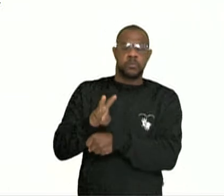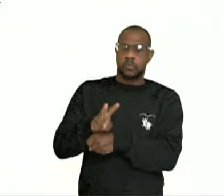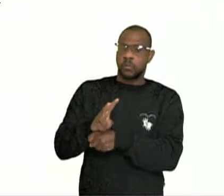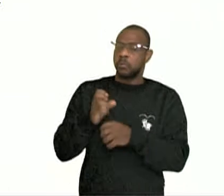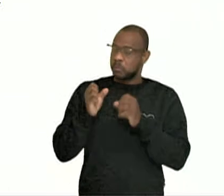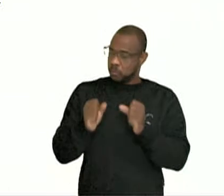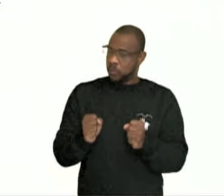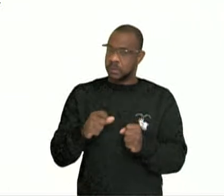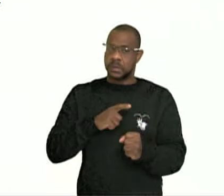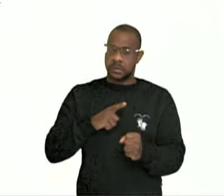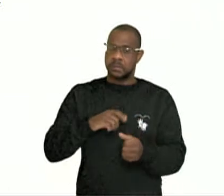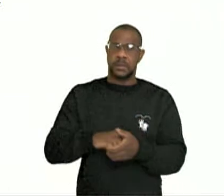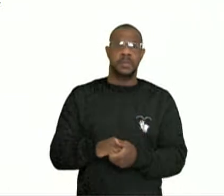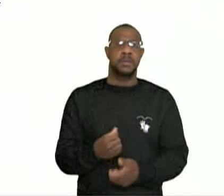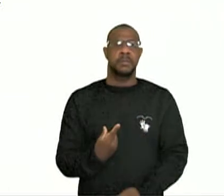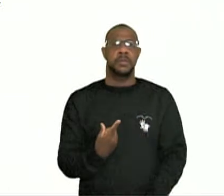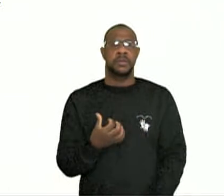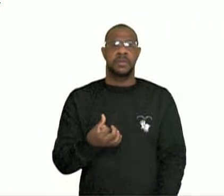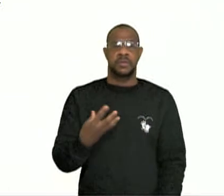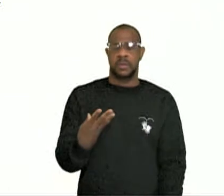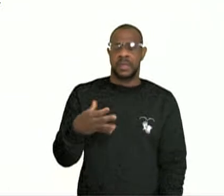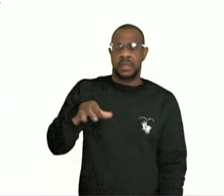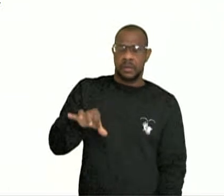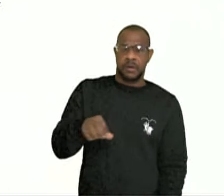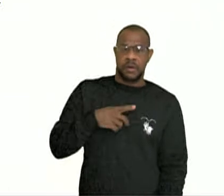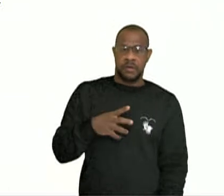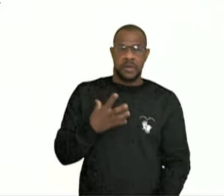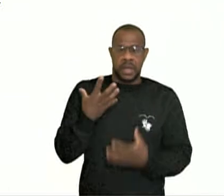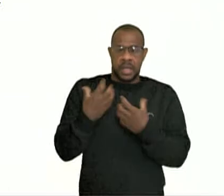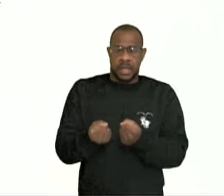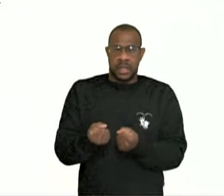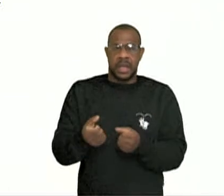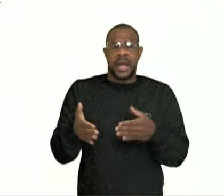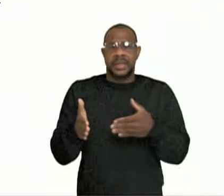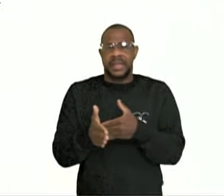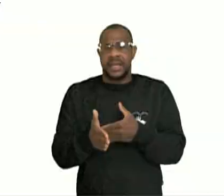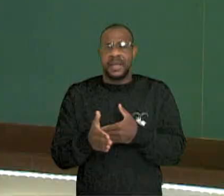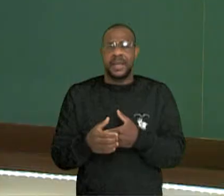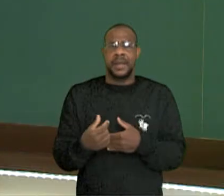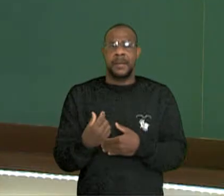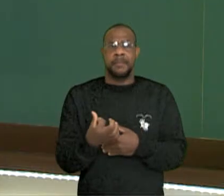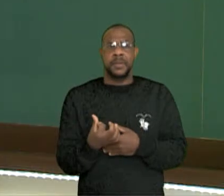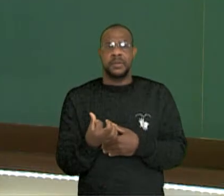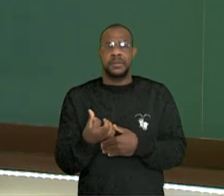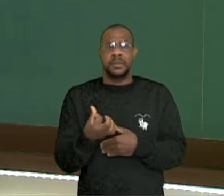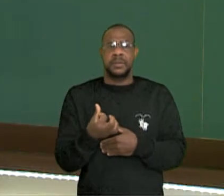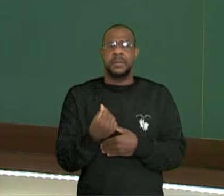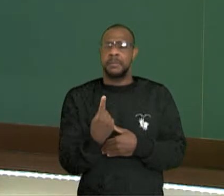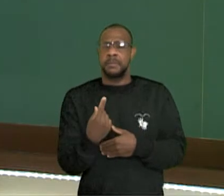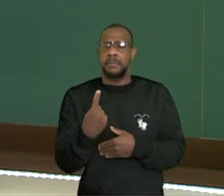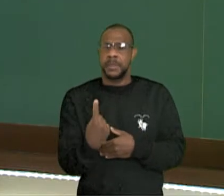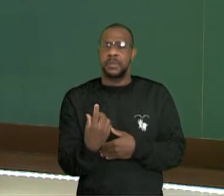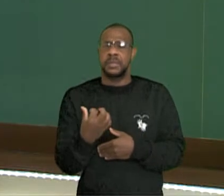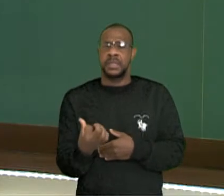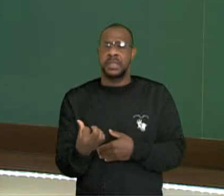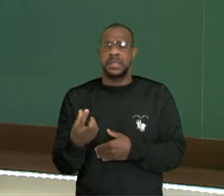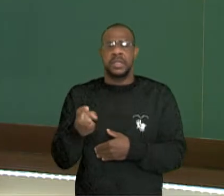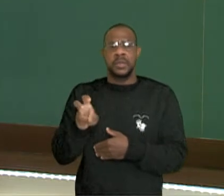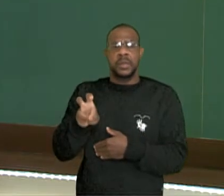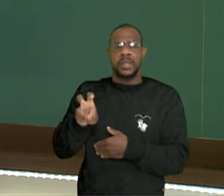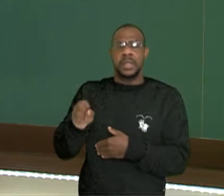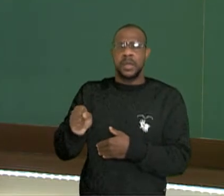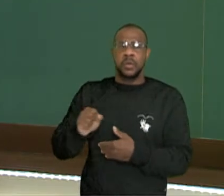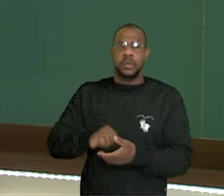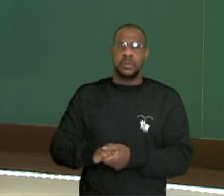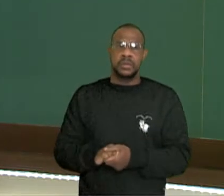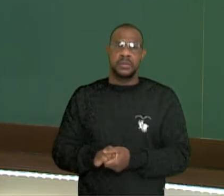ali, 1649, ele vai assumir até o ano de 1658. E a sua figura na Inglaterra é